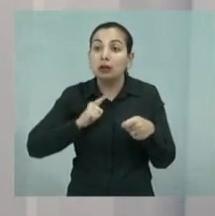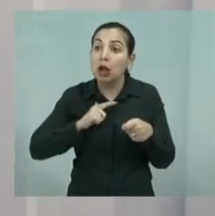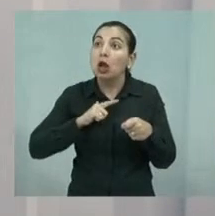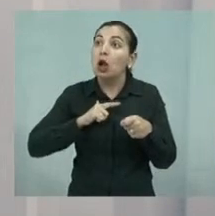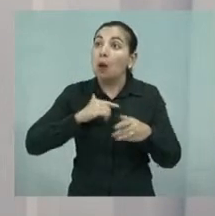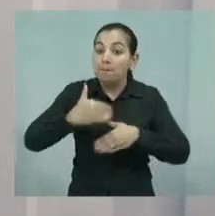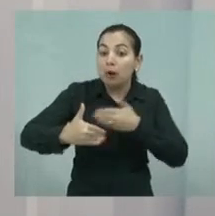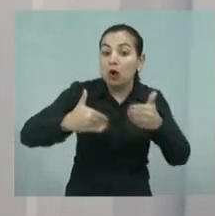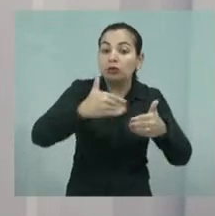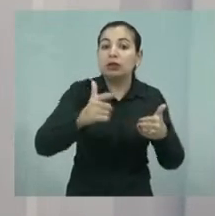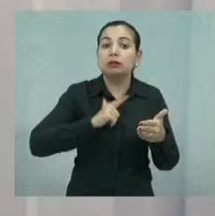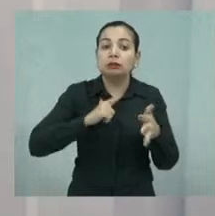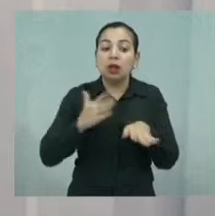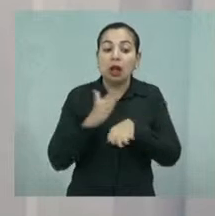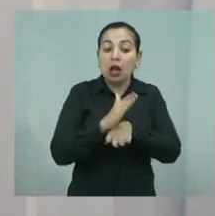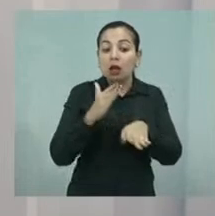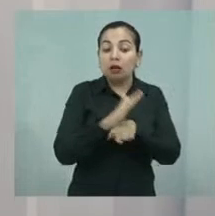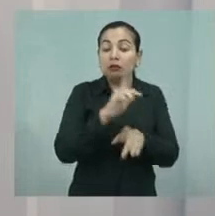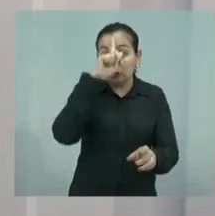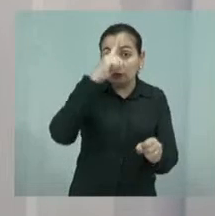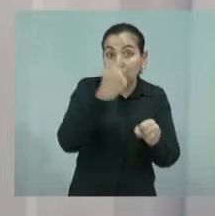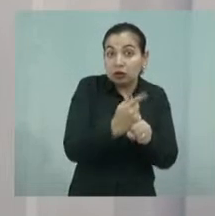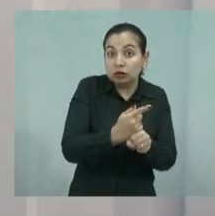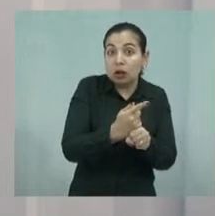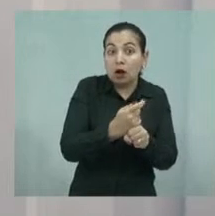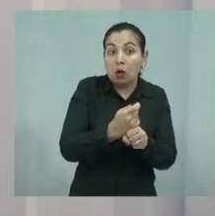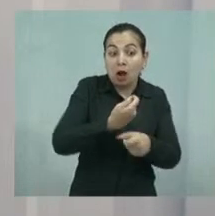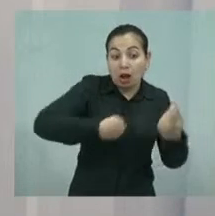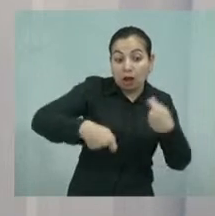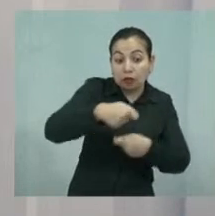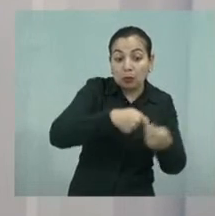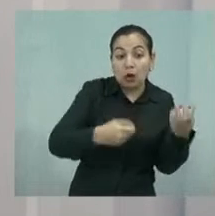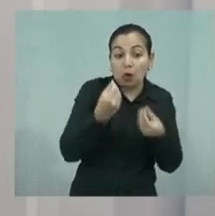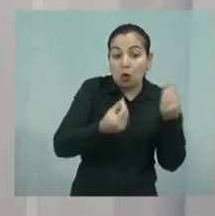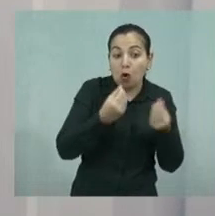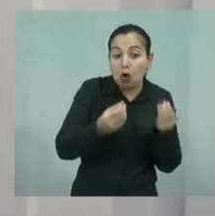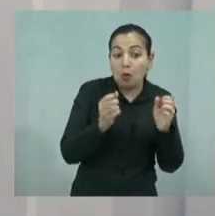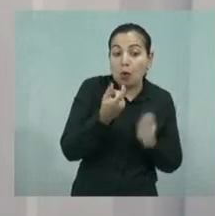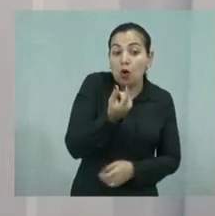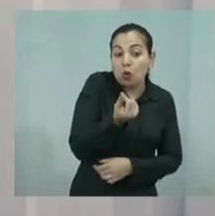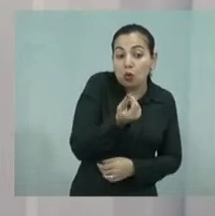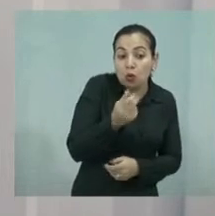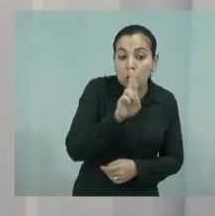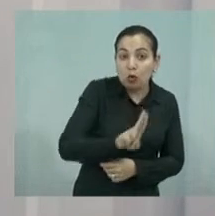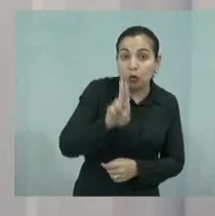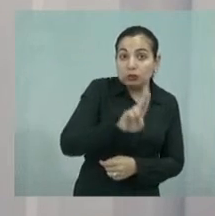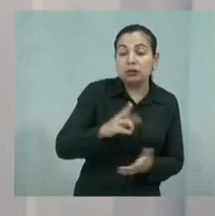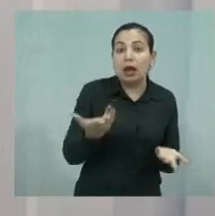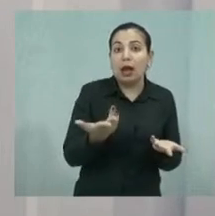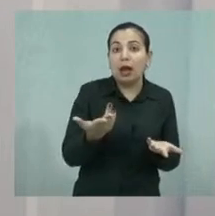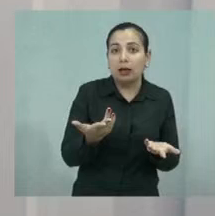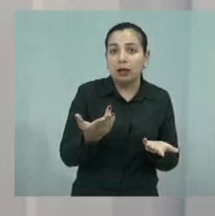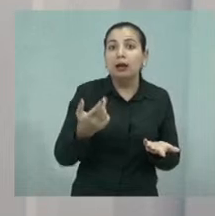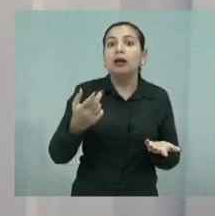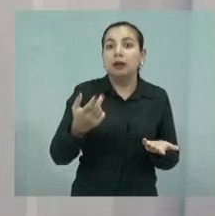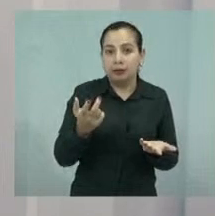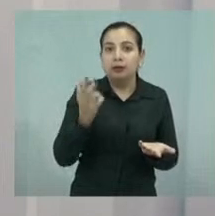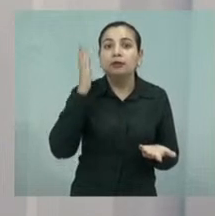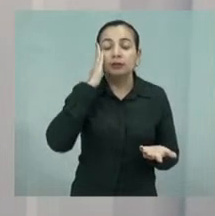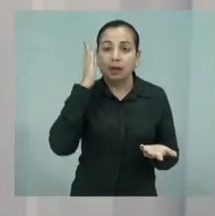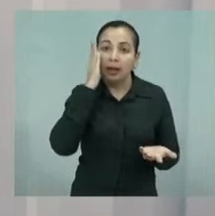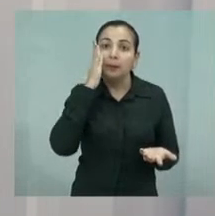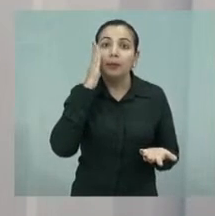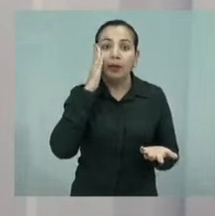que ajudam o gestor a gerir melhor o recurso, ajudam o gestor a aplicar o recurso em alguma